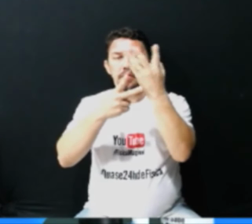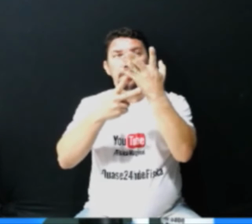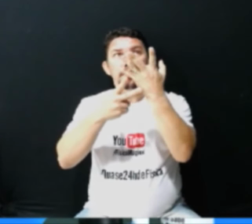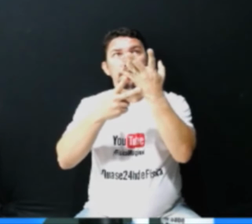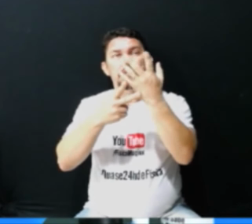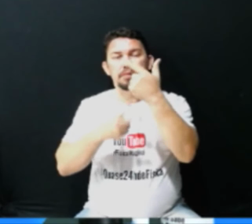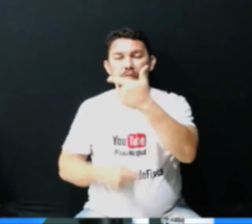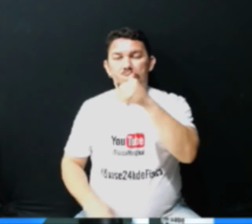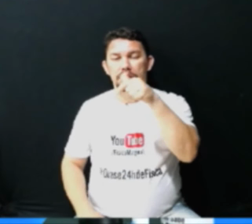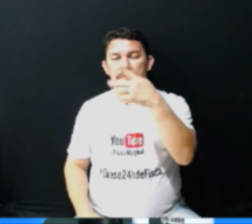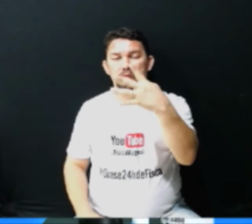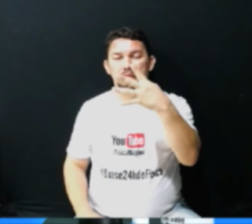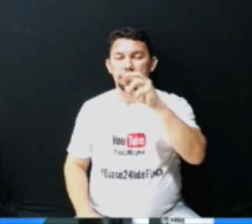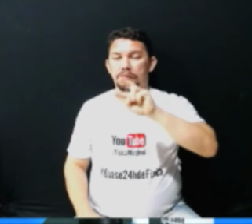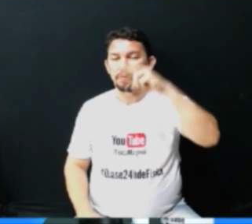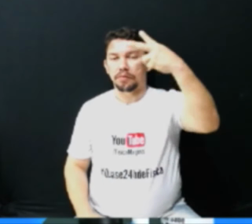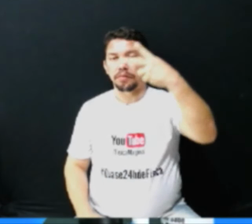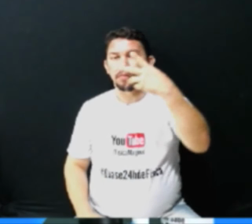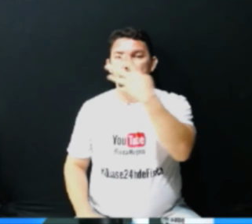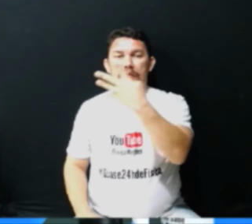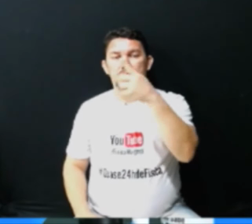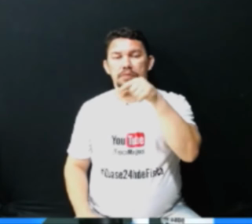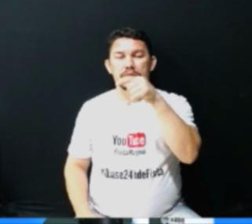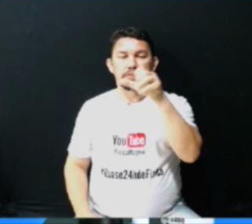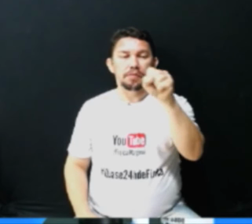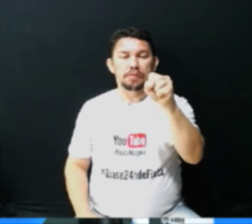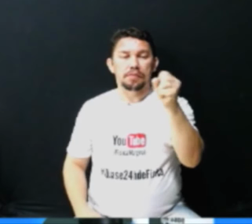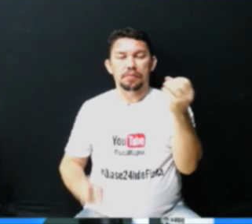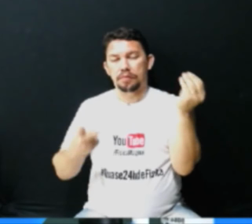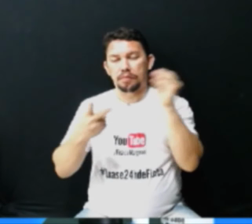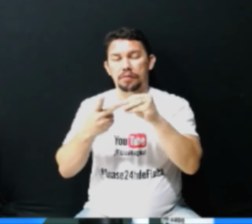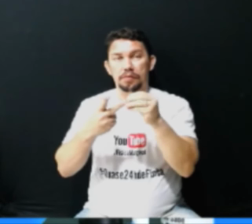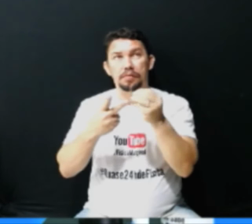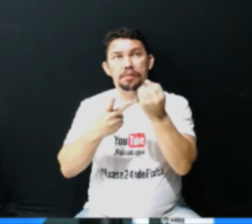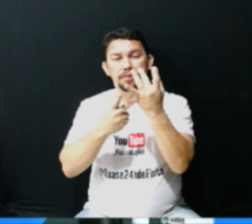é 4,8. Agora eu vou colocar a terceira lâmpada.